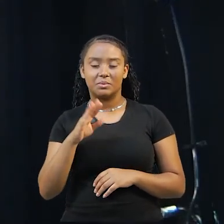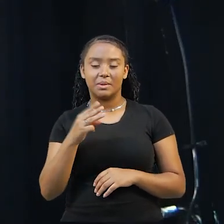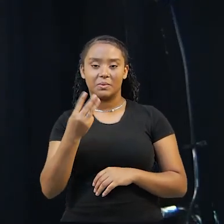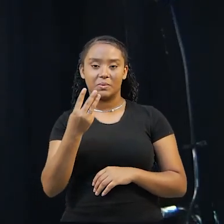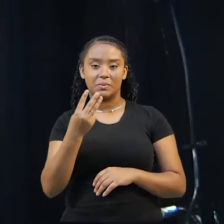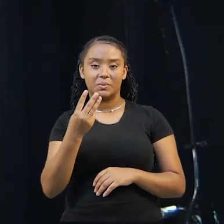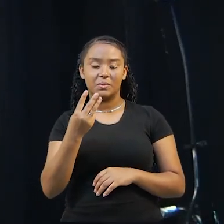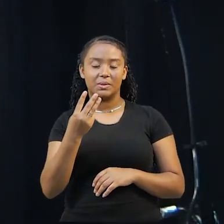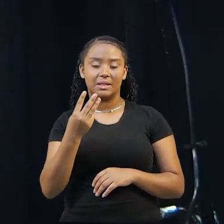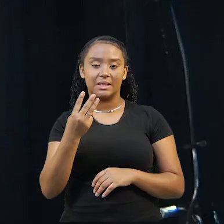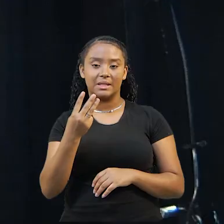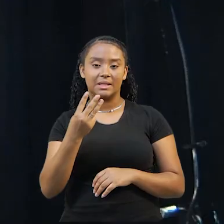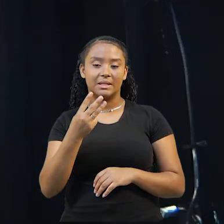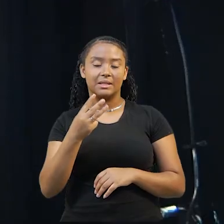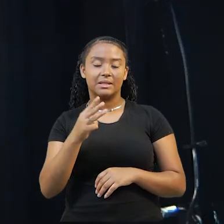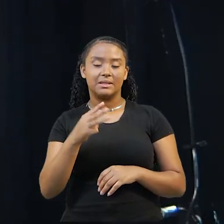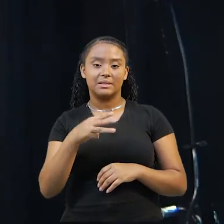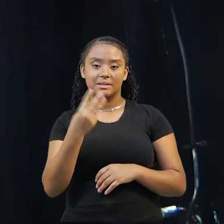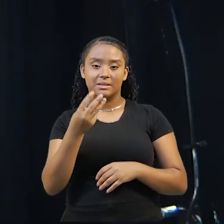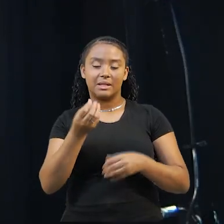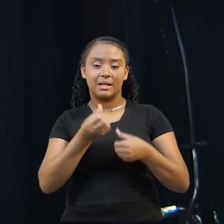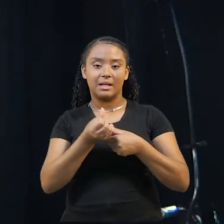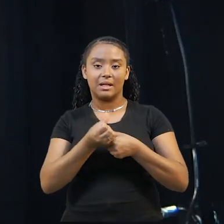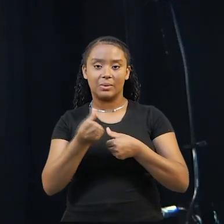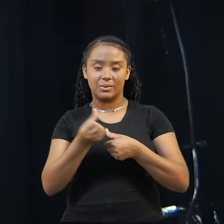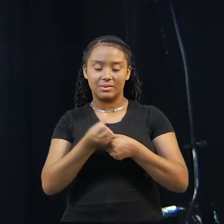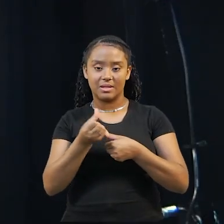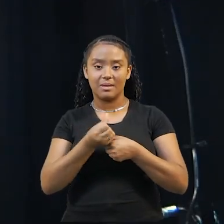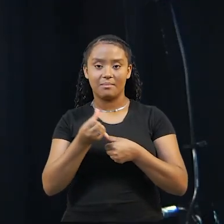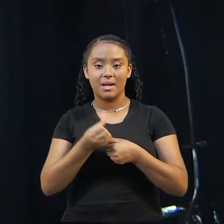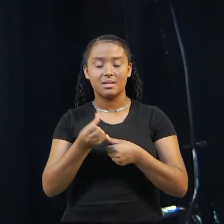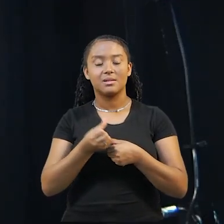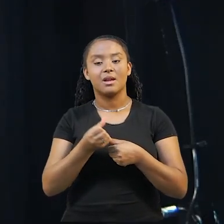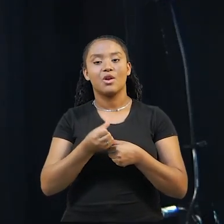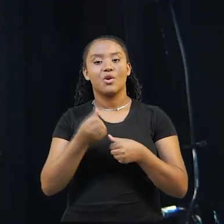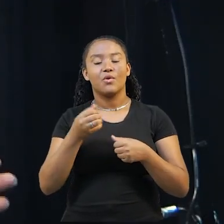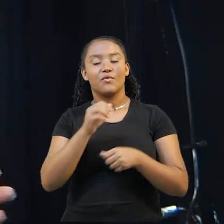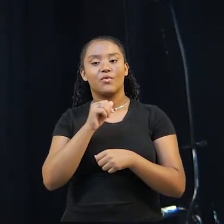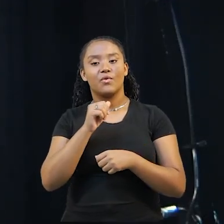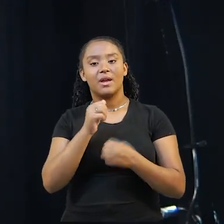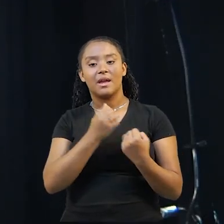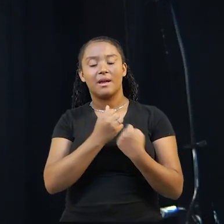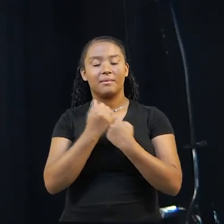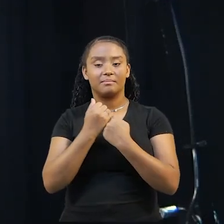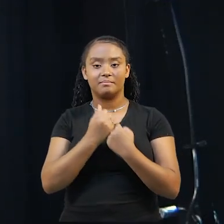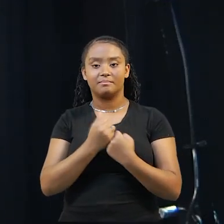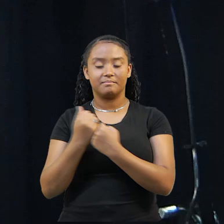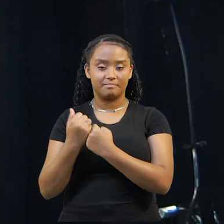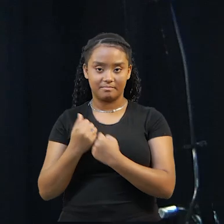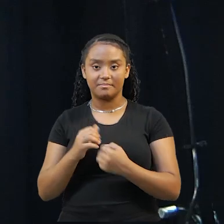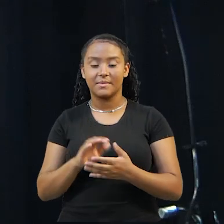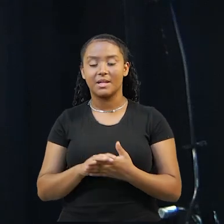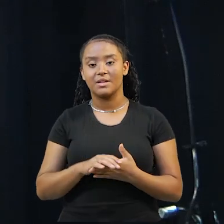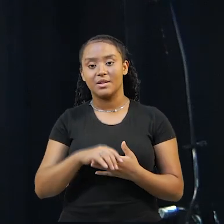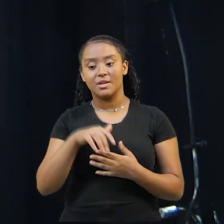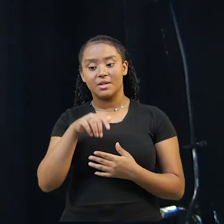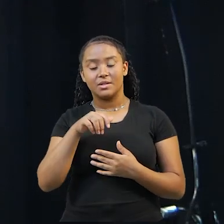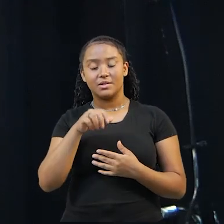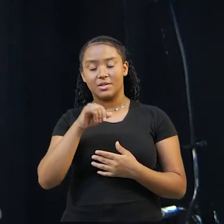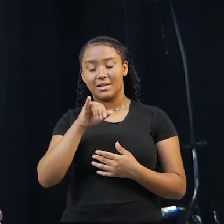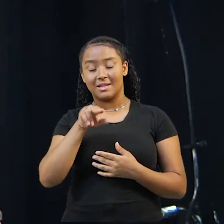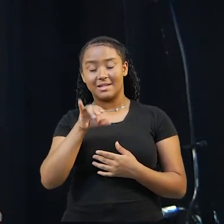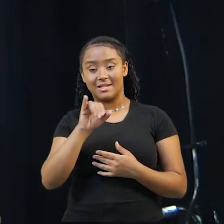terceiro período, que aí já podia ter iniciação científica, eu fui bolsista de iniciação. Então, eu tinha acesso tanto às políticas de assistência